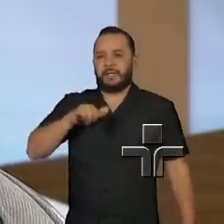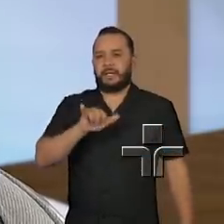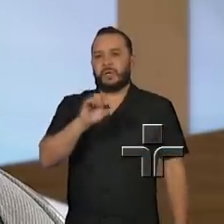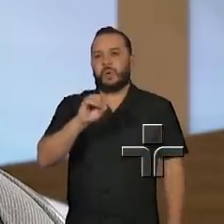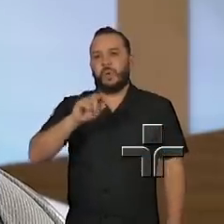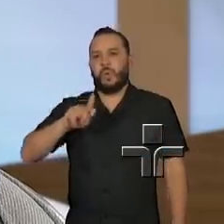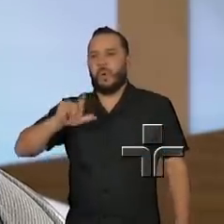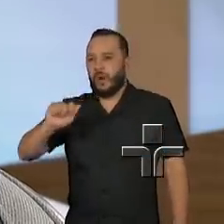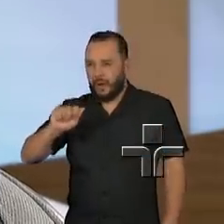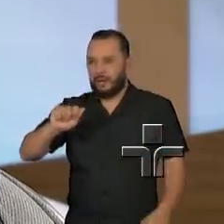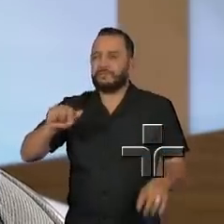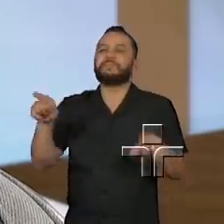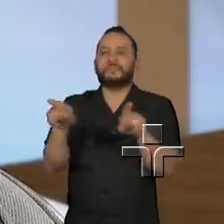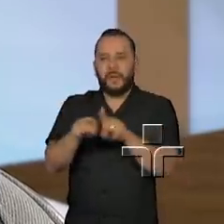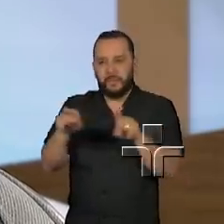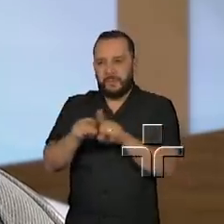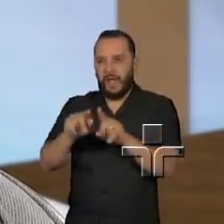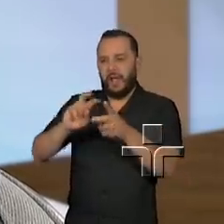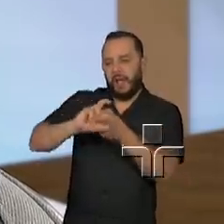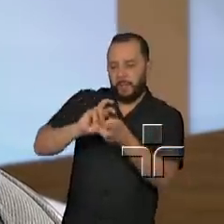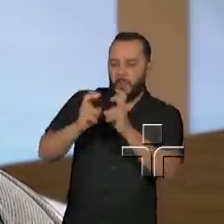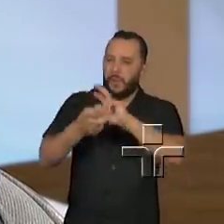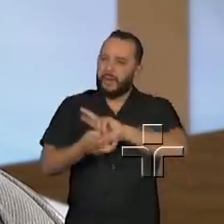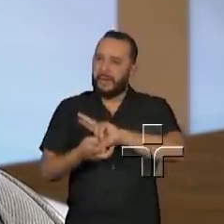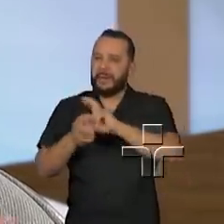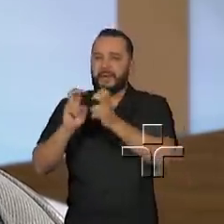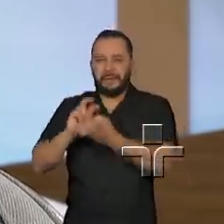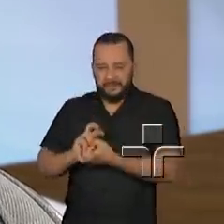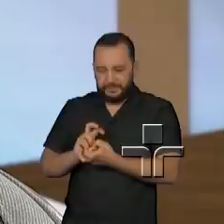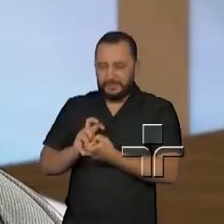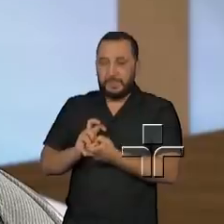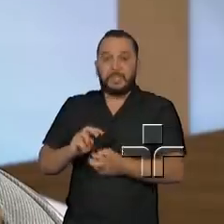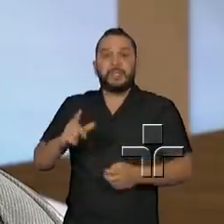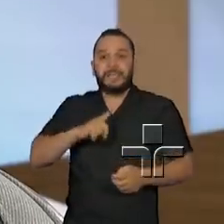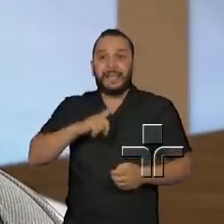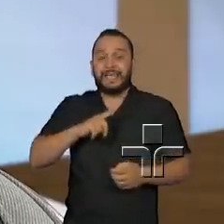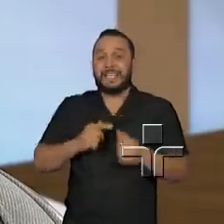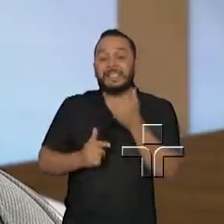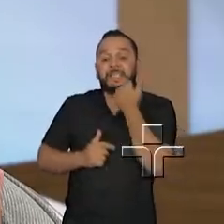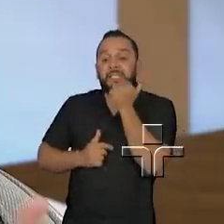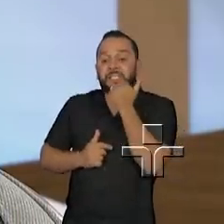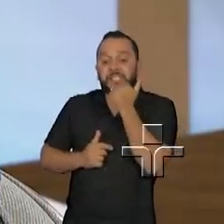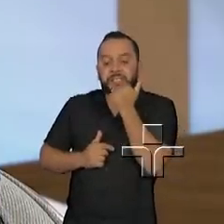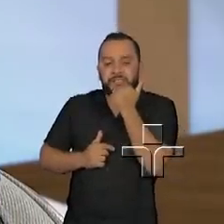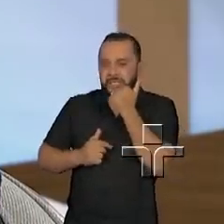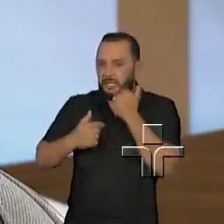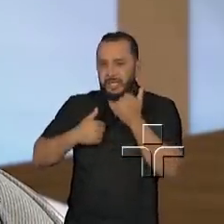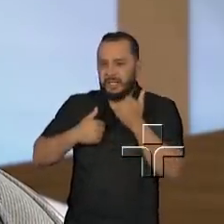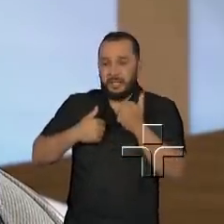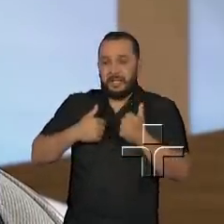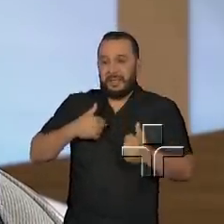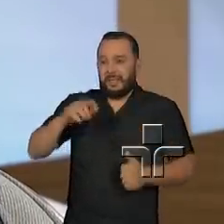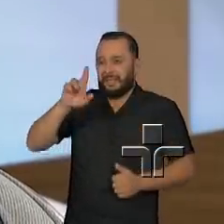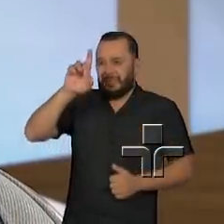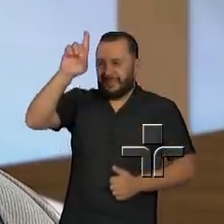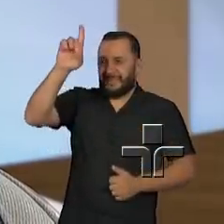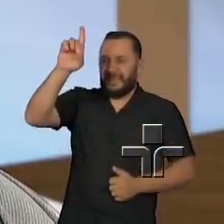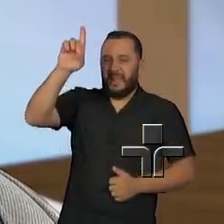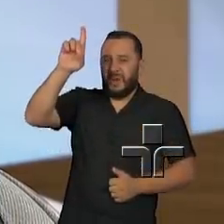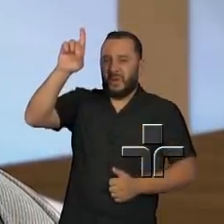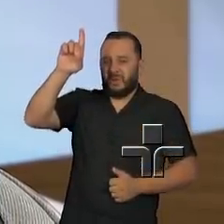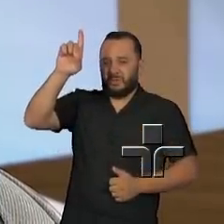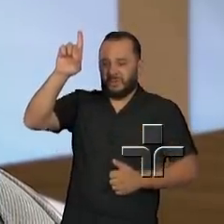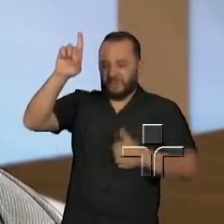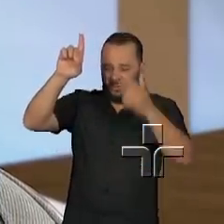capoeira. Então, muitos cientistas que são ateus ou que não têm nenhuma simpatia por nenhuma das religiões existentes enxergam